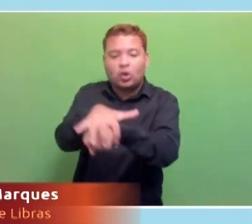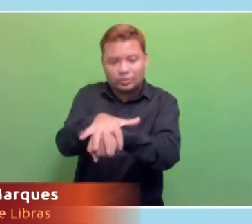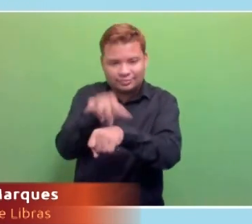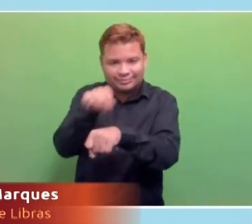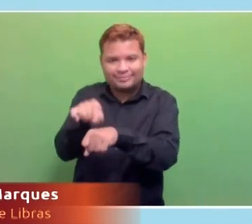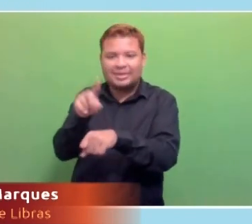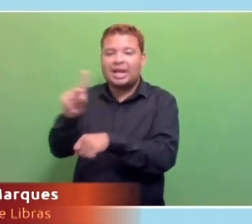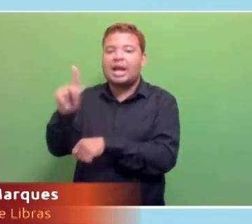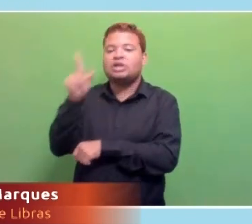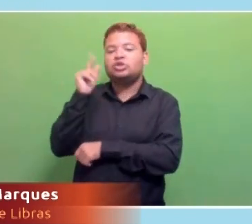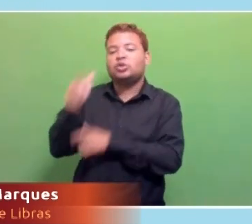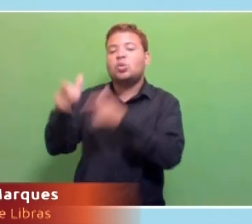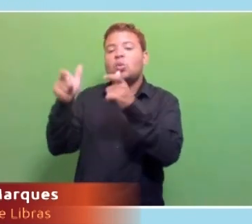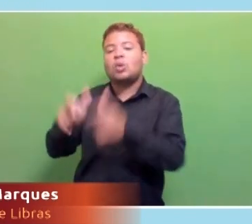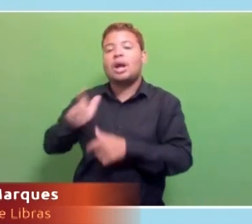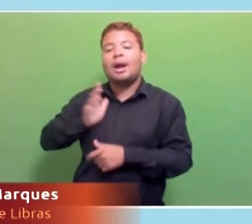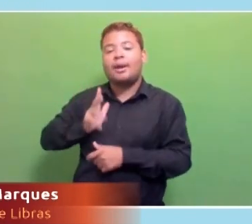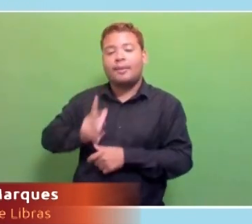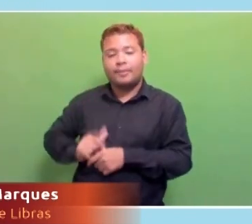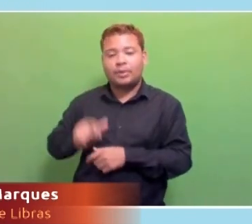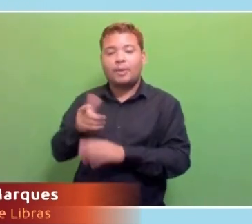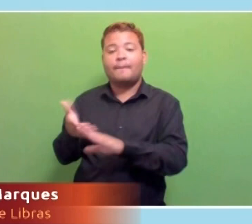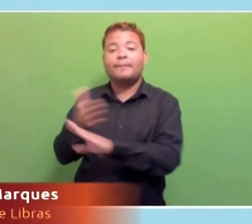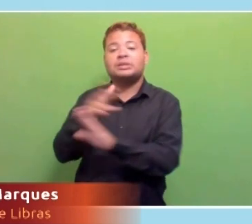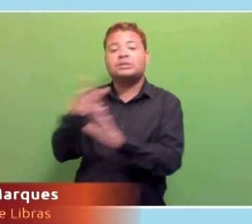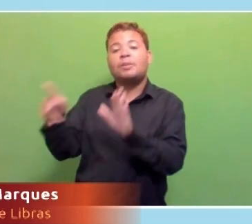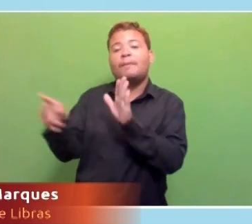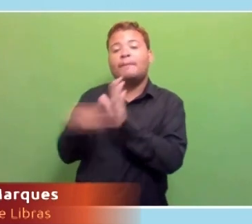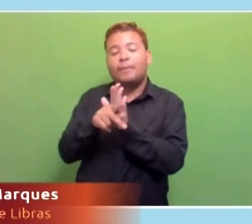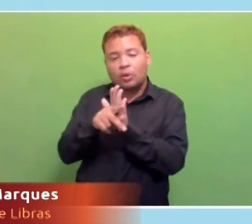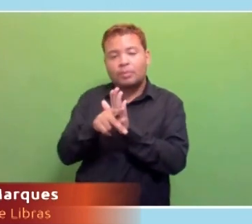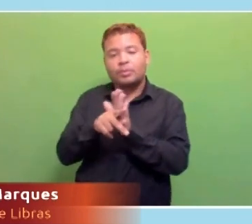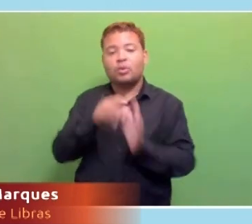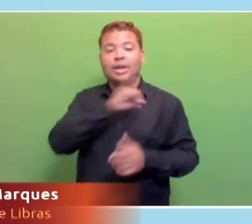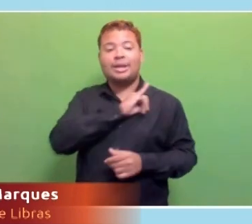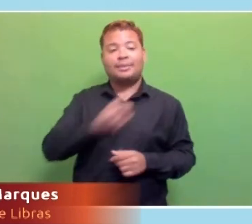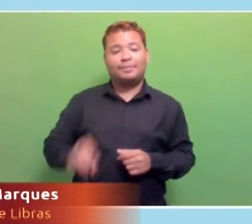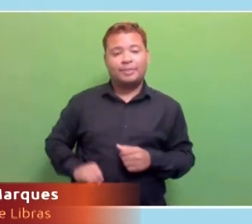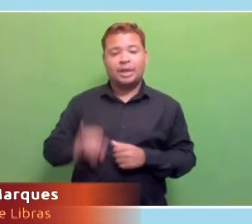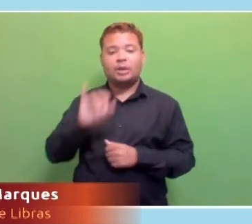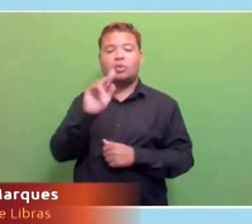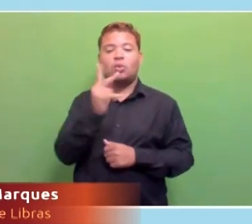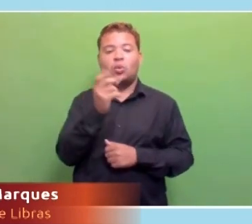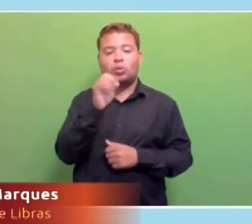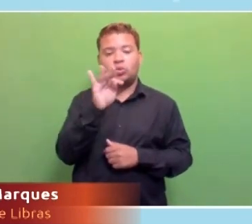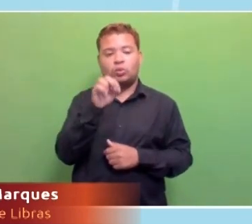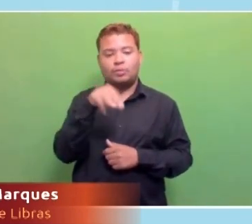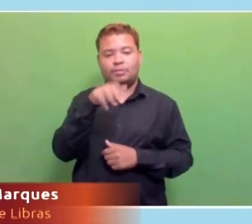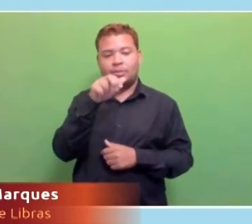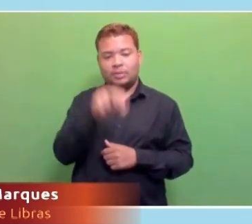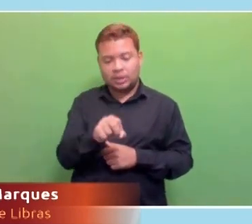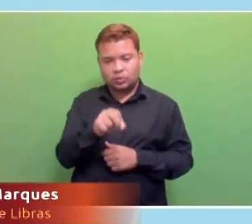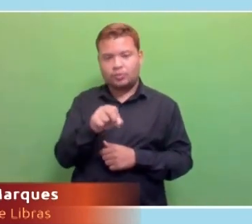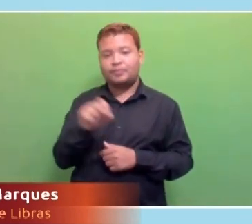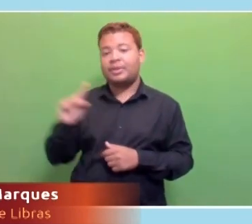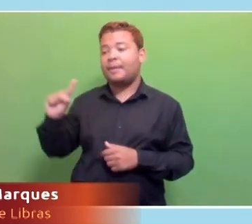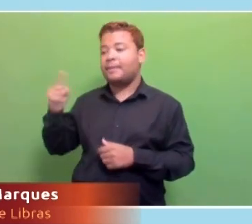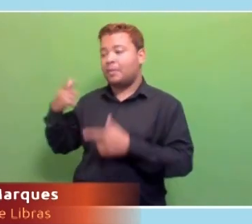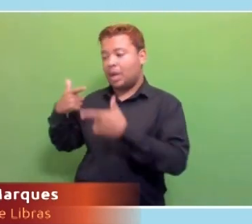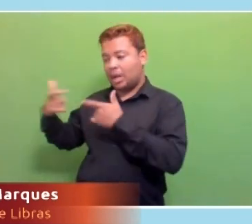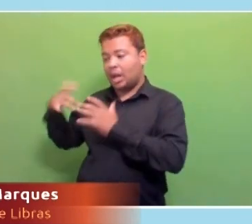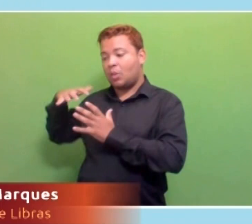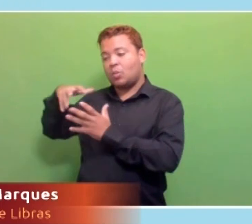da Palestina que pertencia ao Império Otomano no começo. E depois da Primeira Guerra Mundial, esse